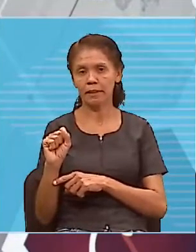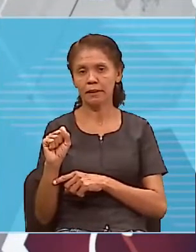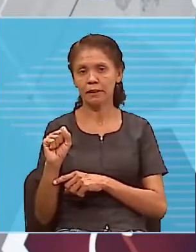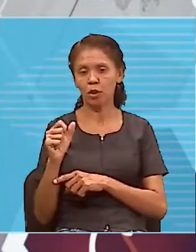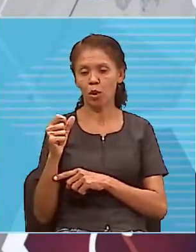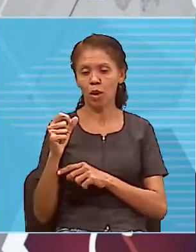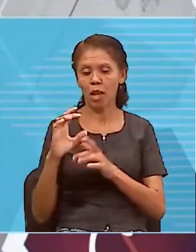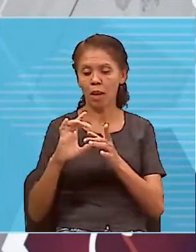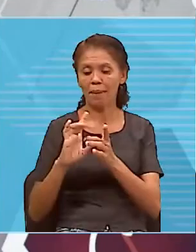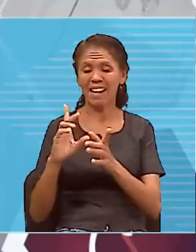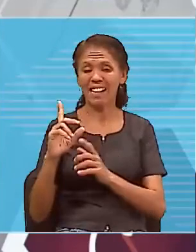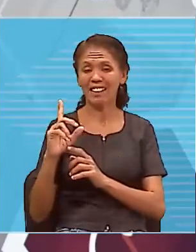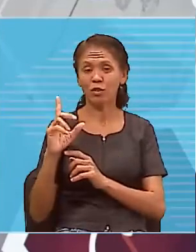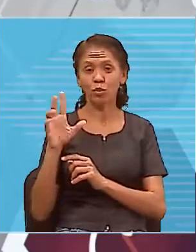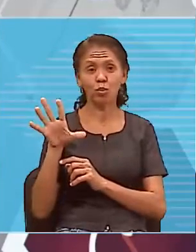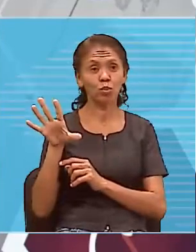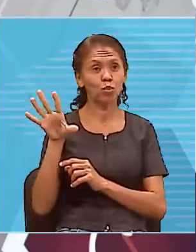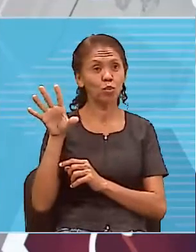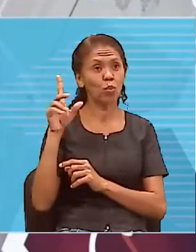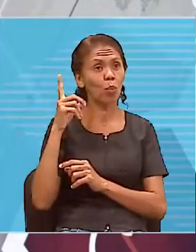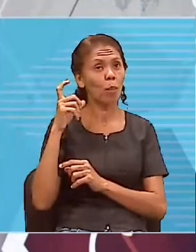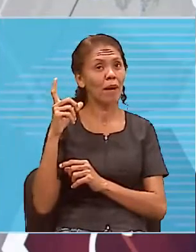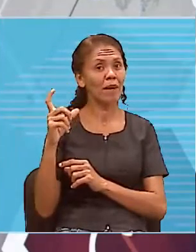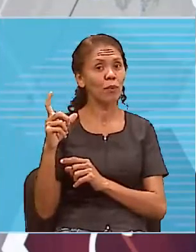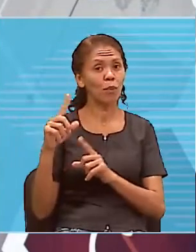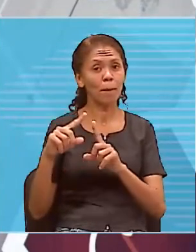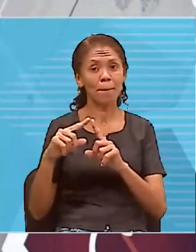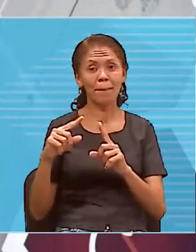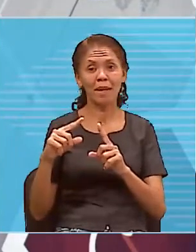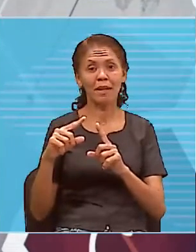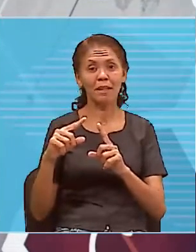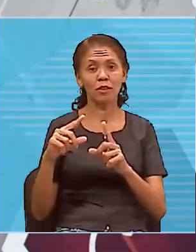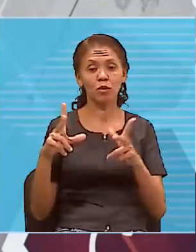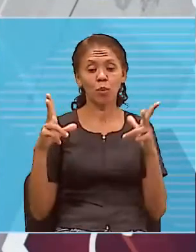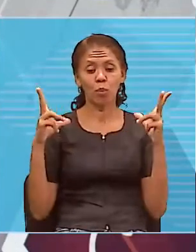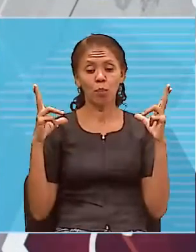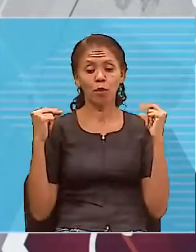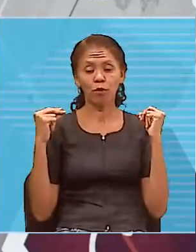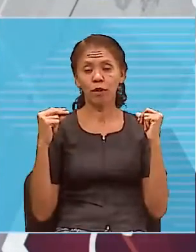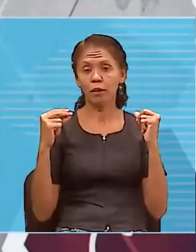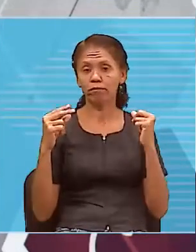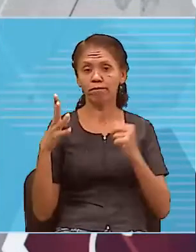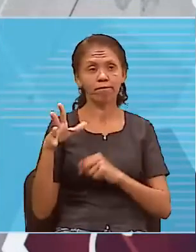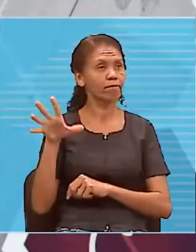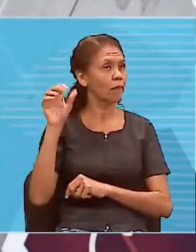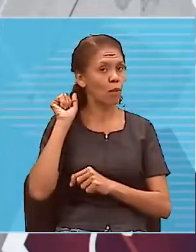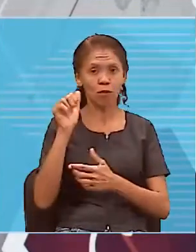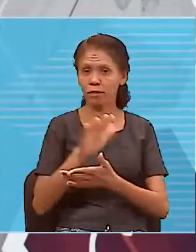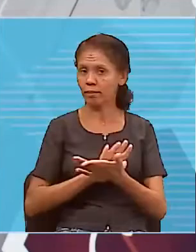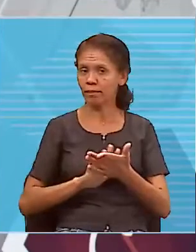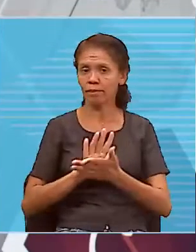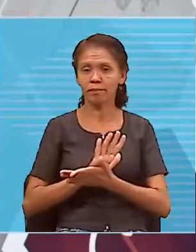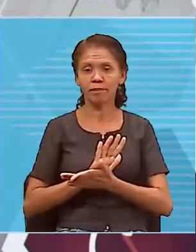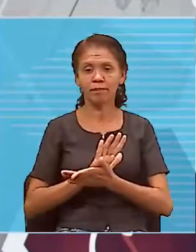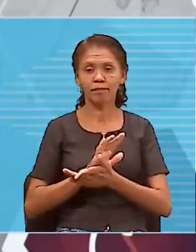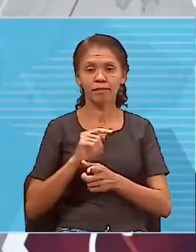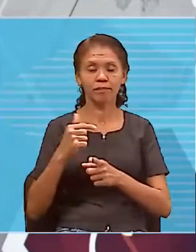o que que acontece lá dentro da cabine o som das turbinas